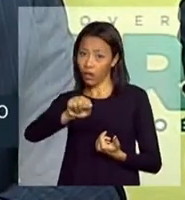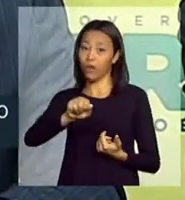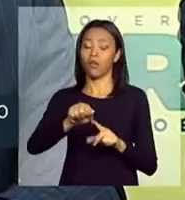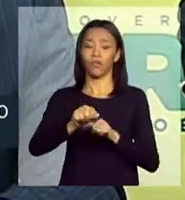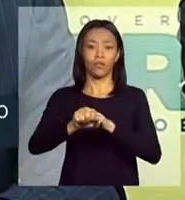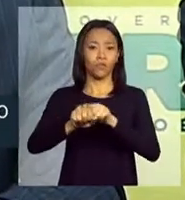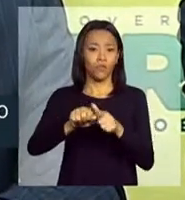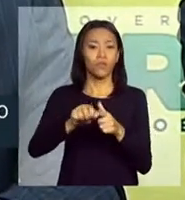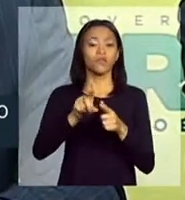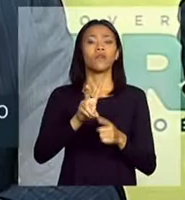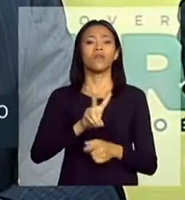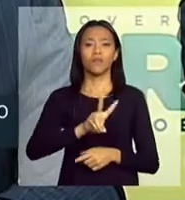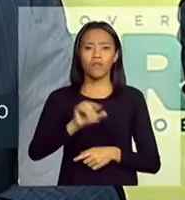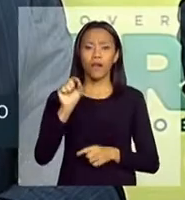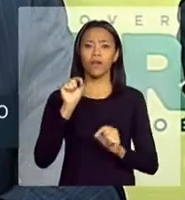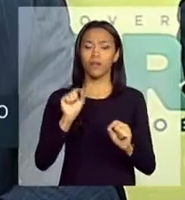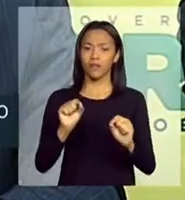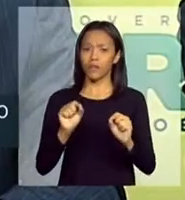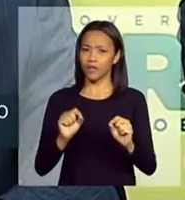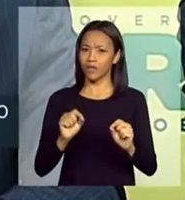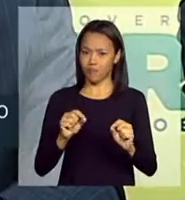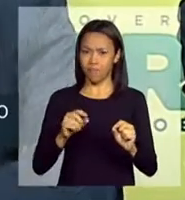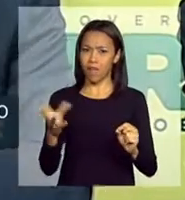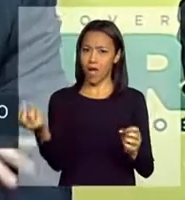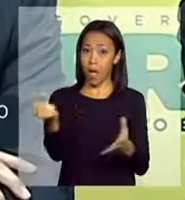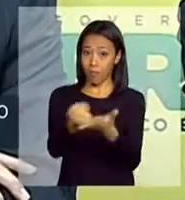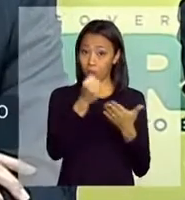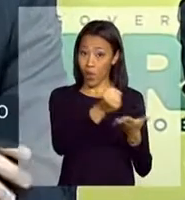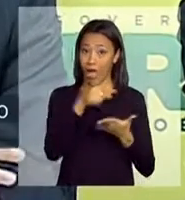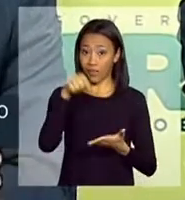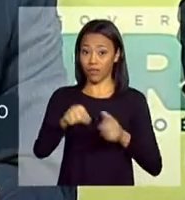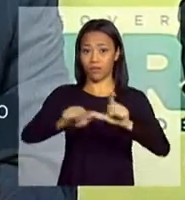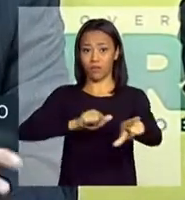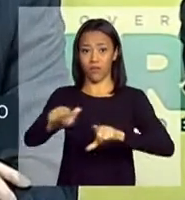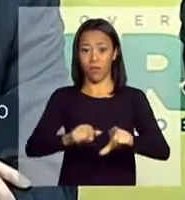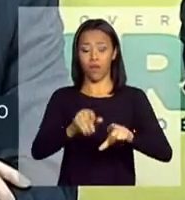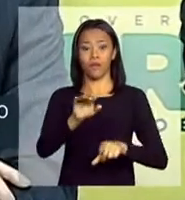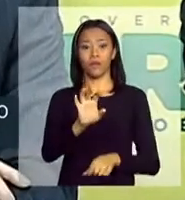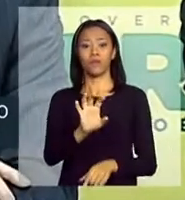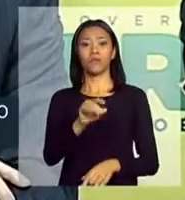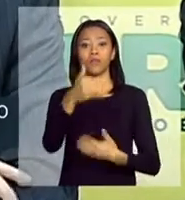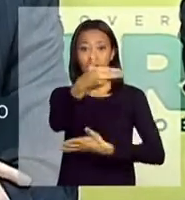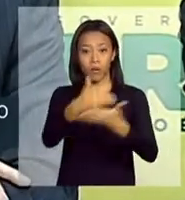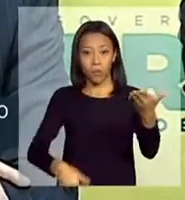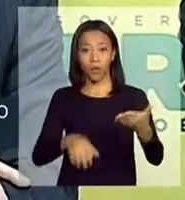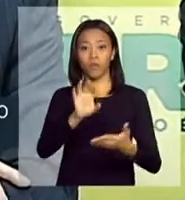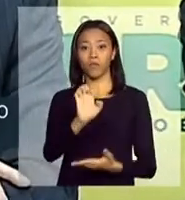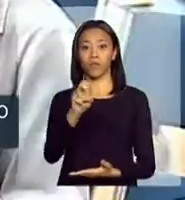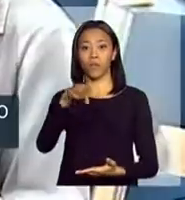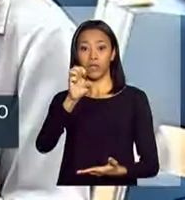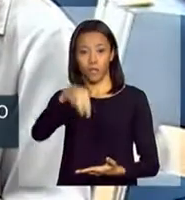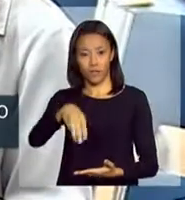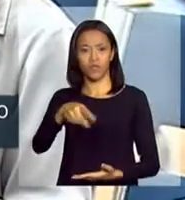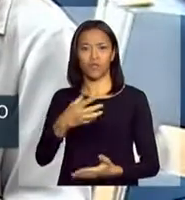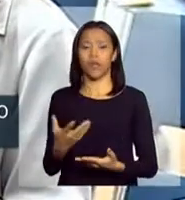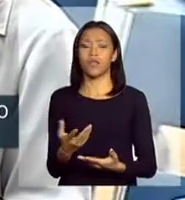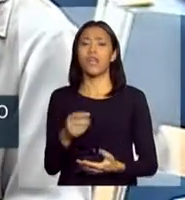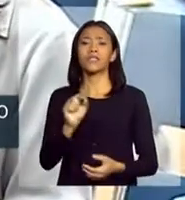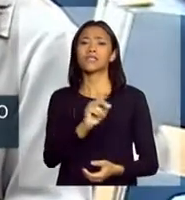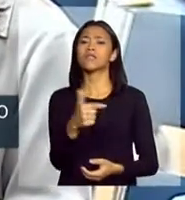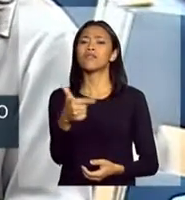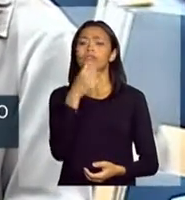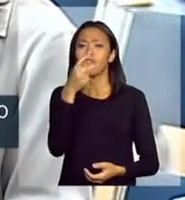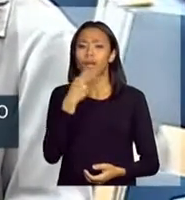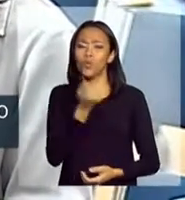uma as suas amadas que participa de toda a operação Polícia Militar que tudo isso vai ter que se vai aumentar EC 145